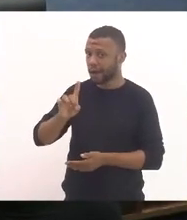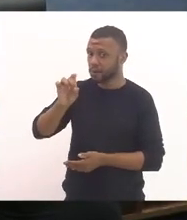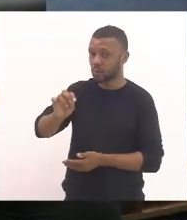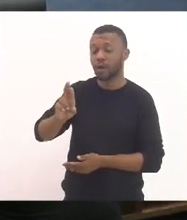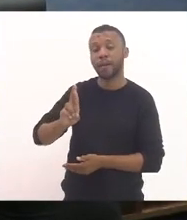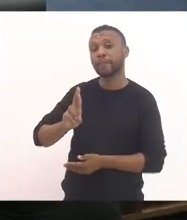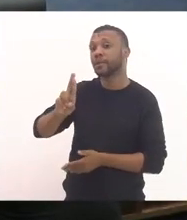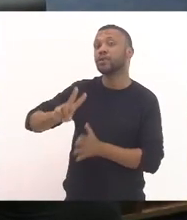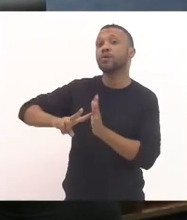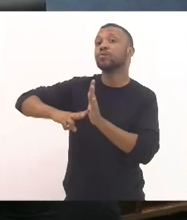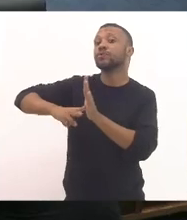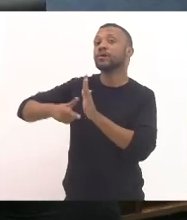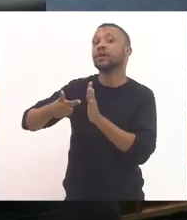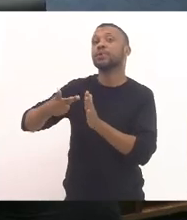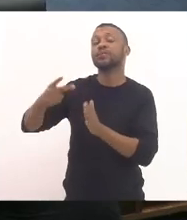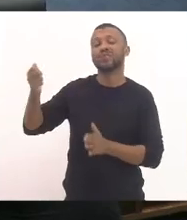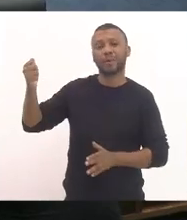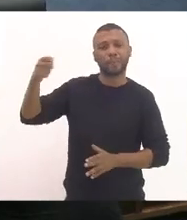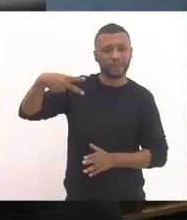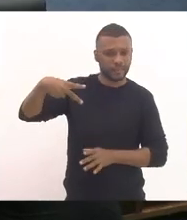das pensionistas